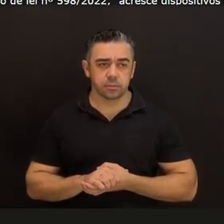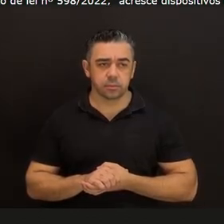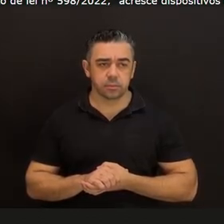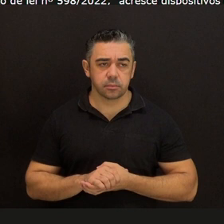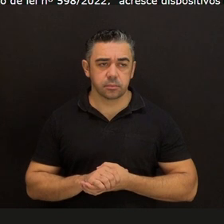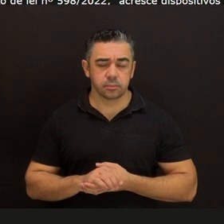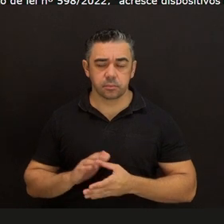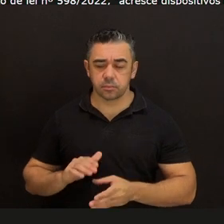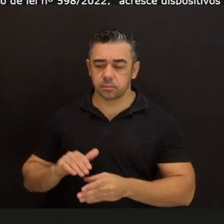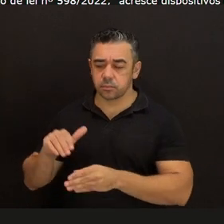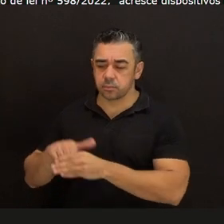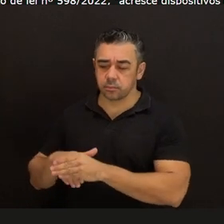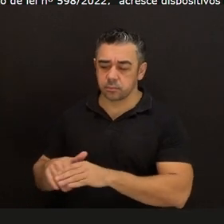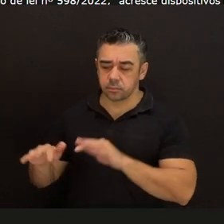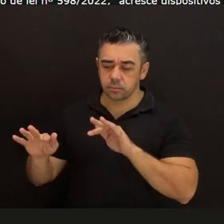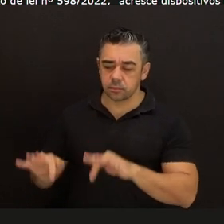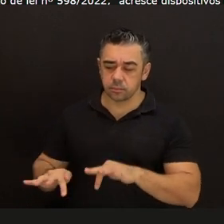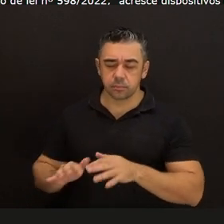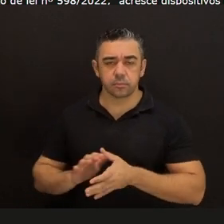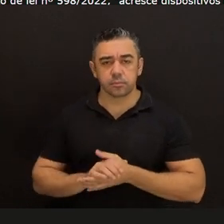votação encerrada